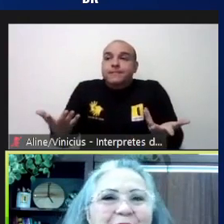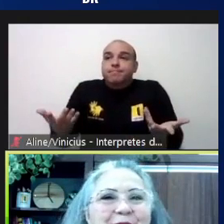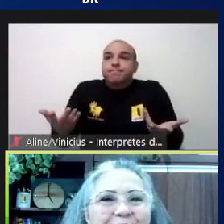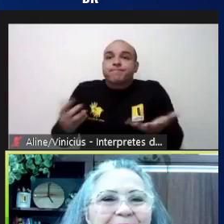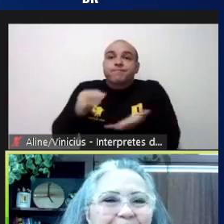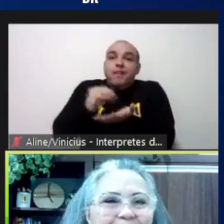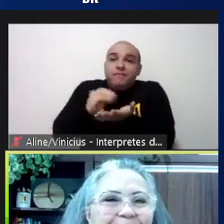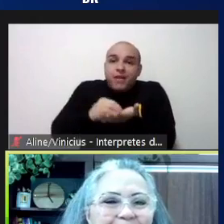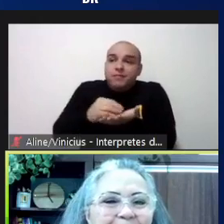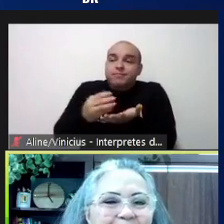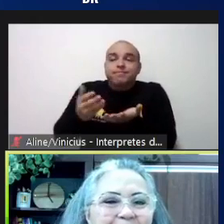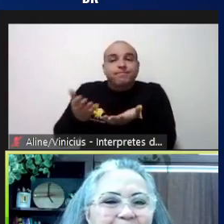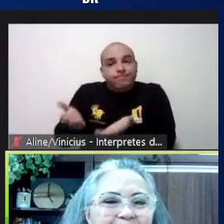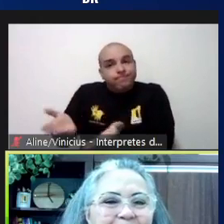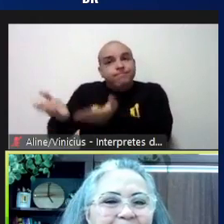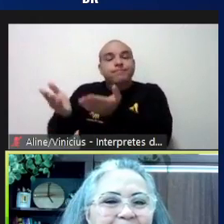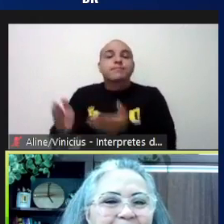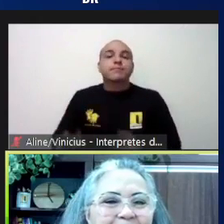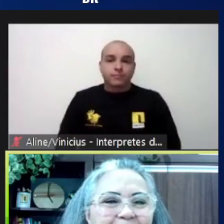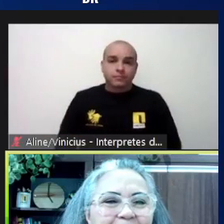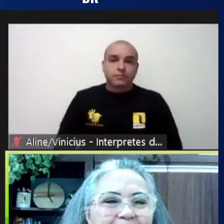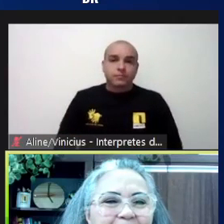desejos.